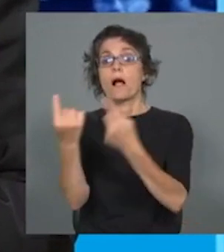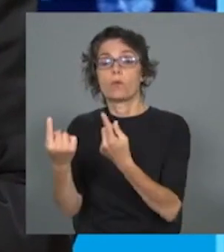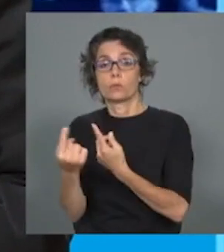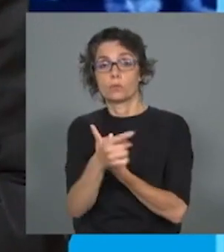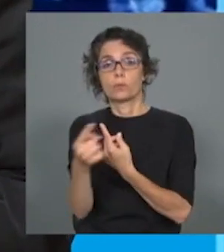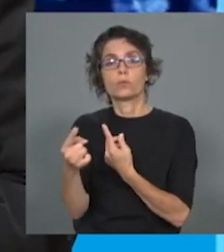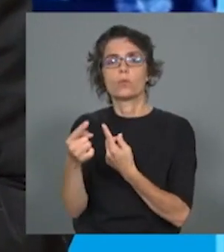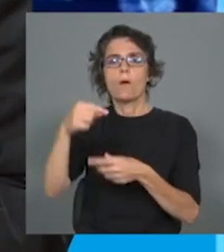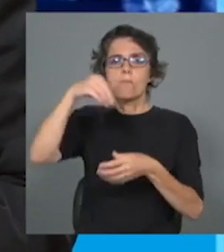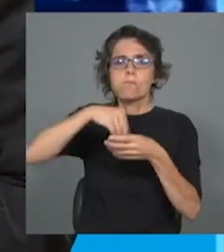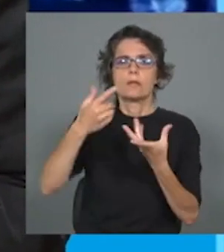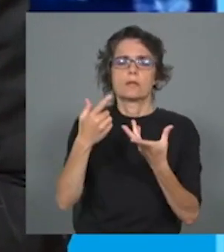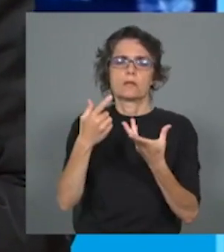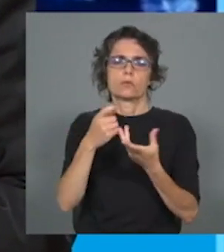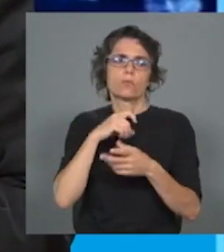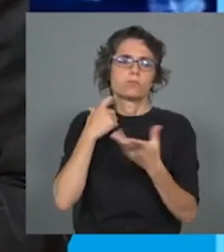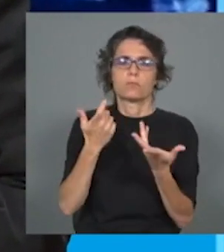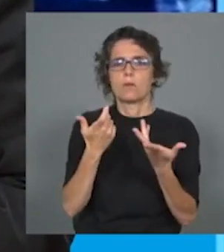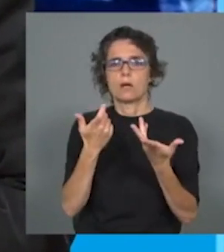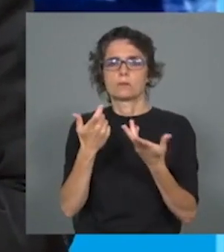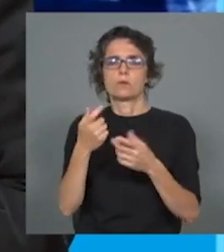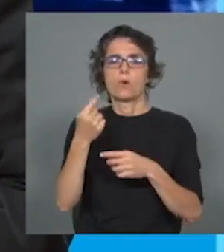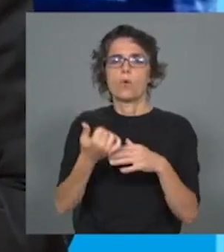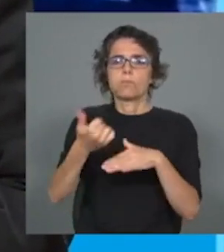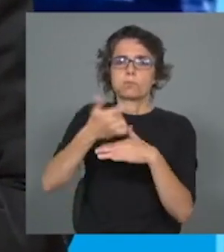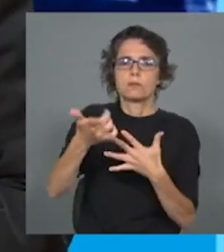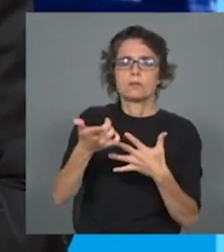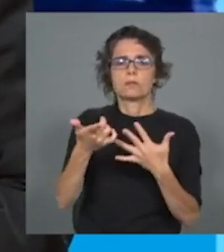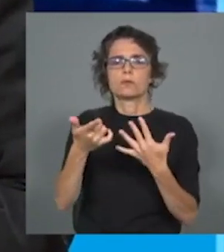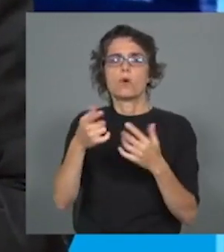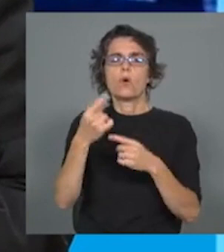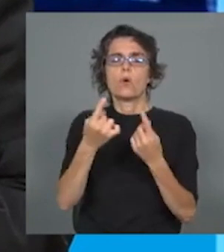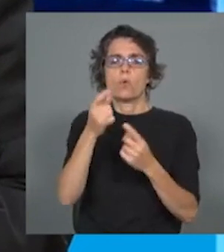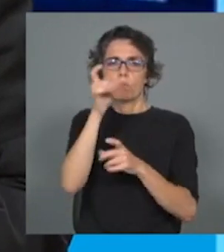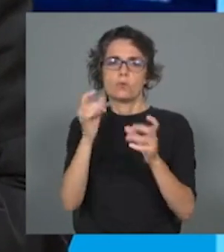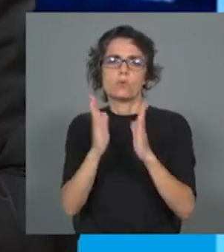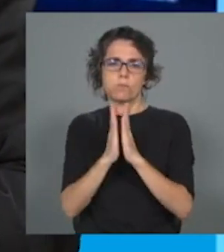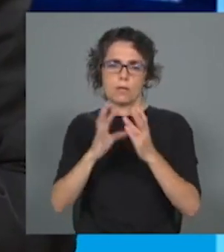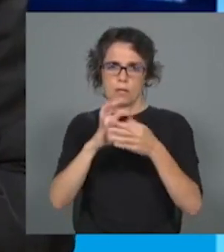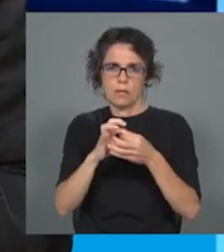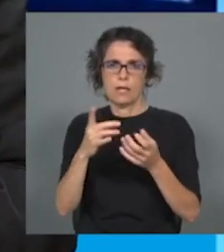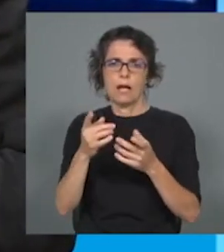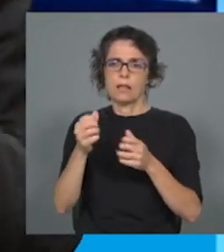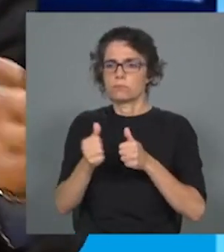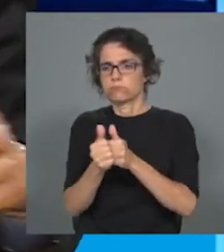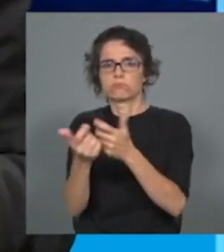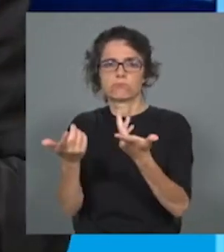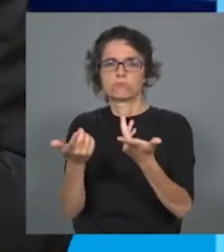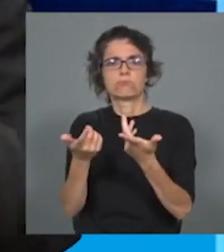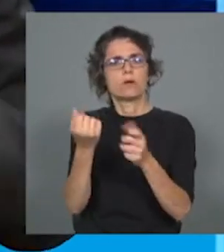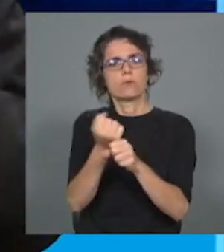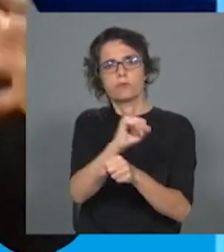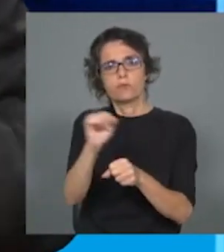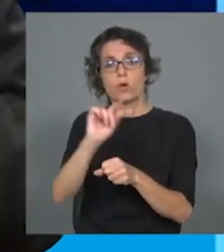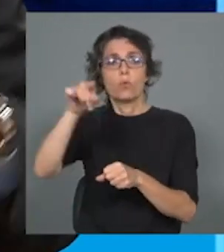do pároco, do prior ou do abade, que acompanha a corporação de bombeiros naquilo que espiritualmente é necessário, outras que não, que a relação